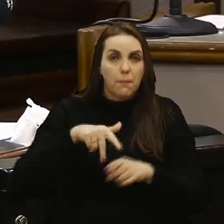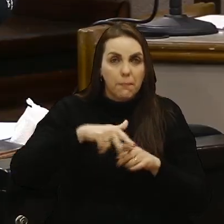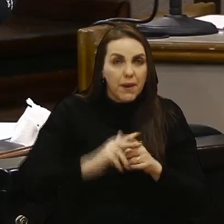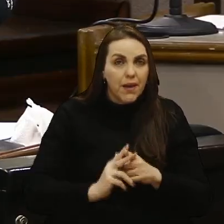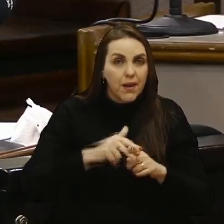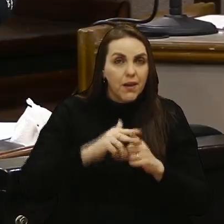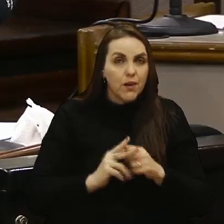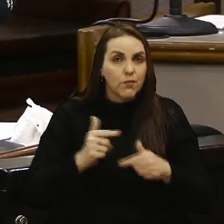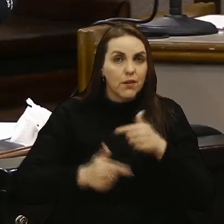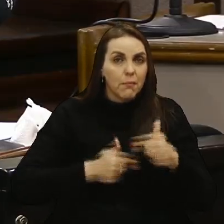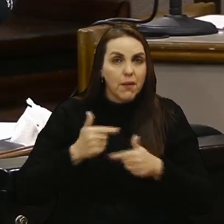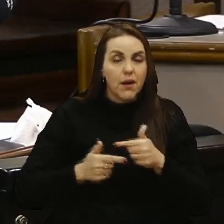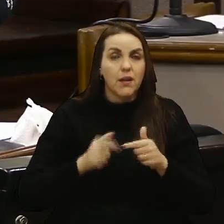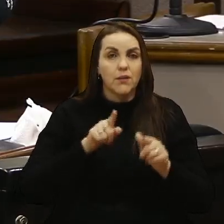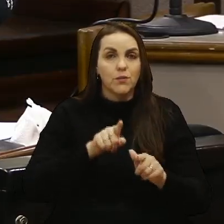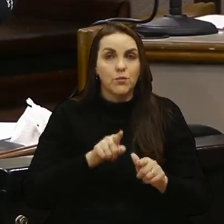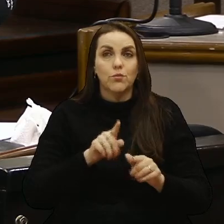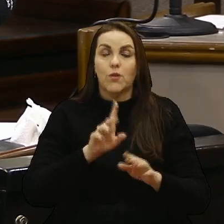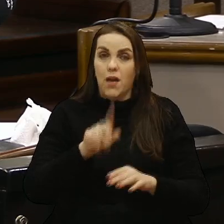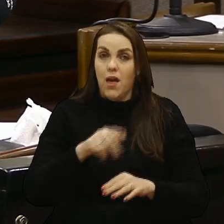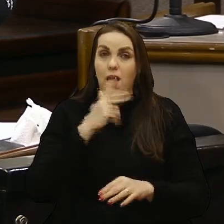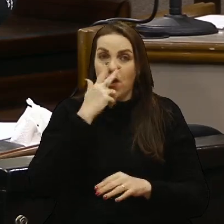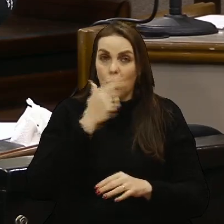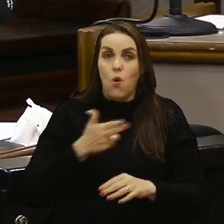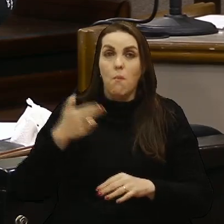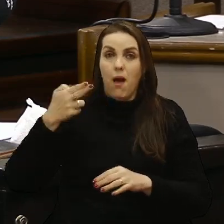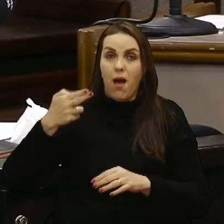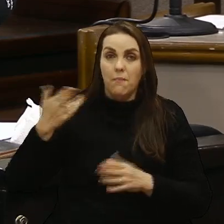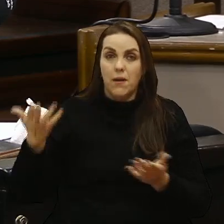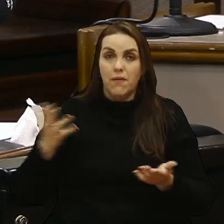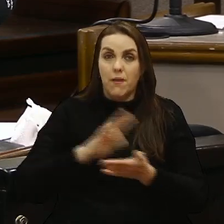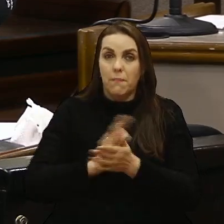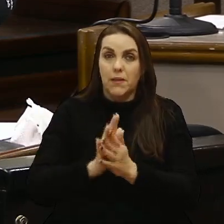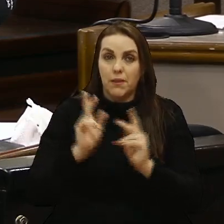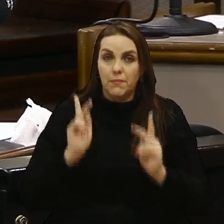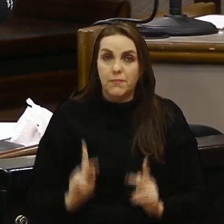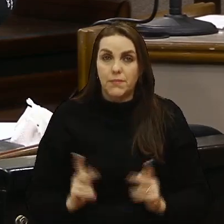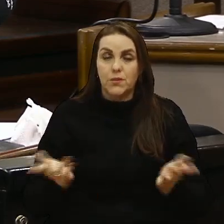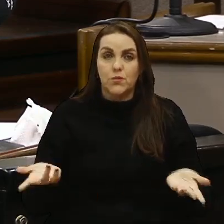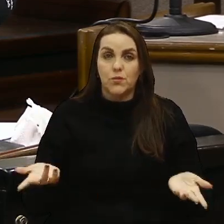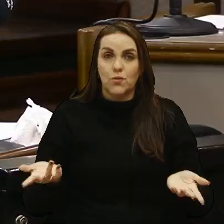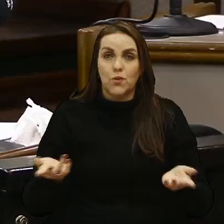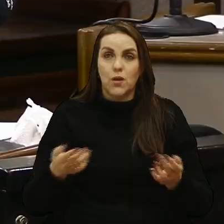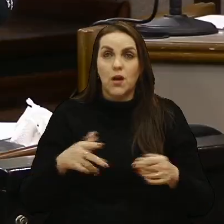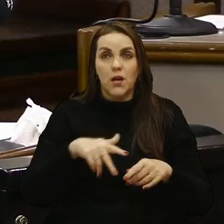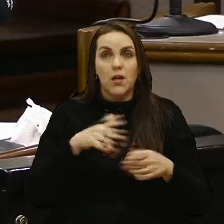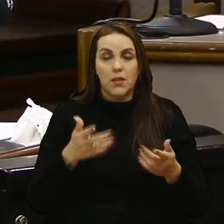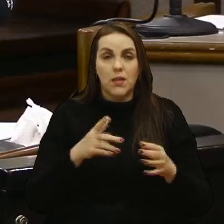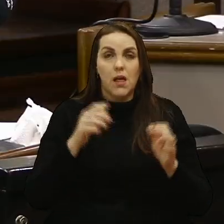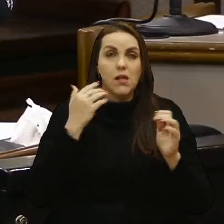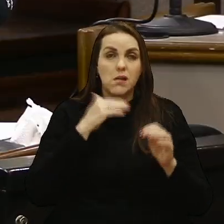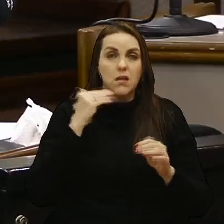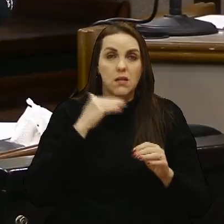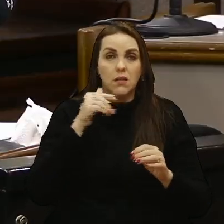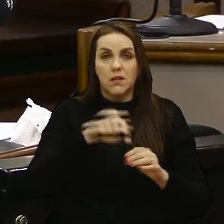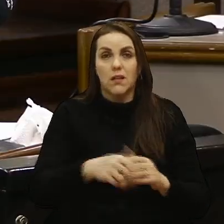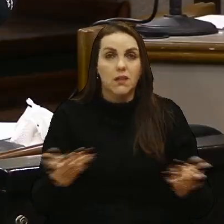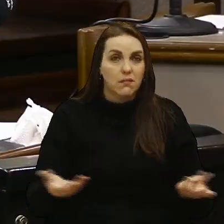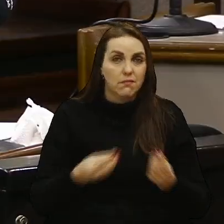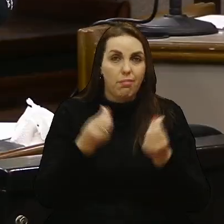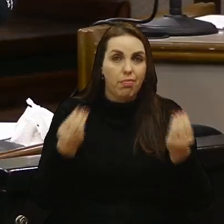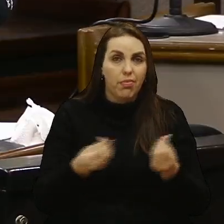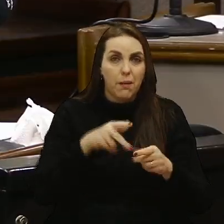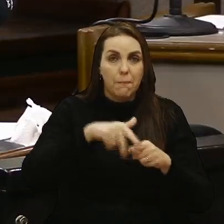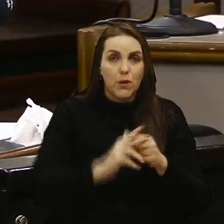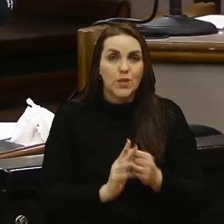que isso aí é que nem uma arma para matar uma pessoa se for um equipamento que estiver muito depredado, sem manutenção.